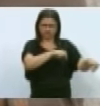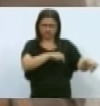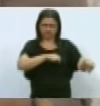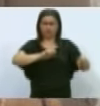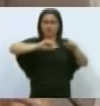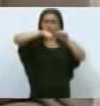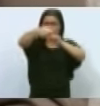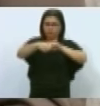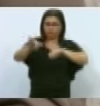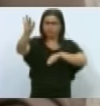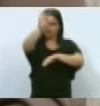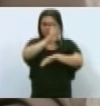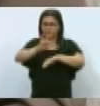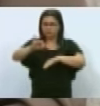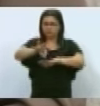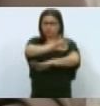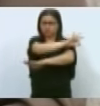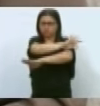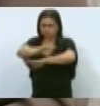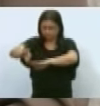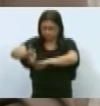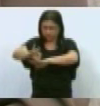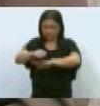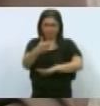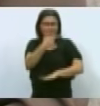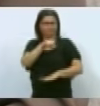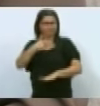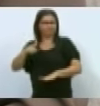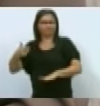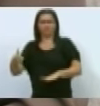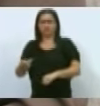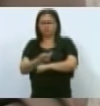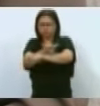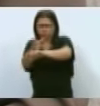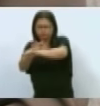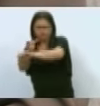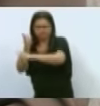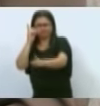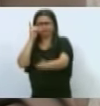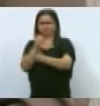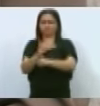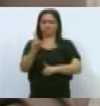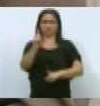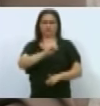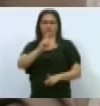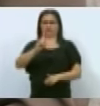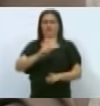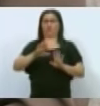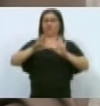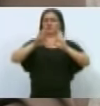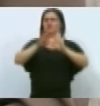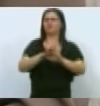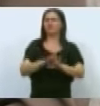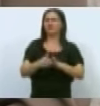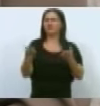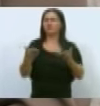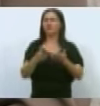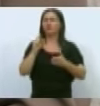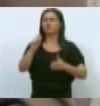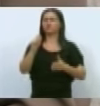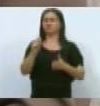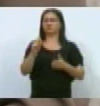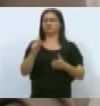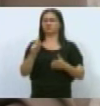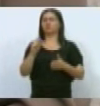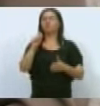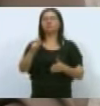tira o estímulo dos outros, não é? Então nós temos que agora se inteirar desse mercado de trabalho, o que que você pode